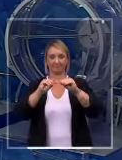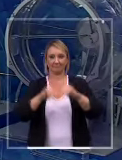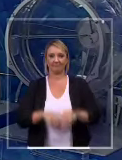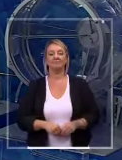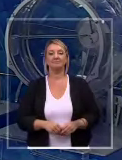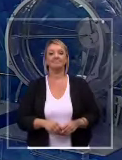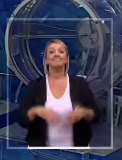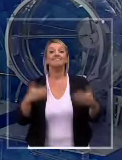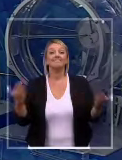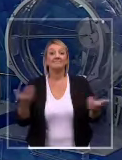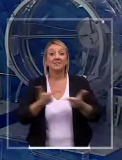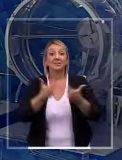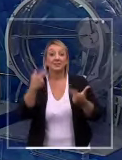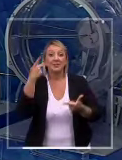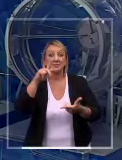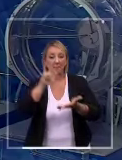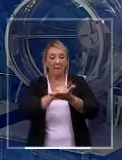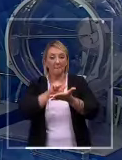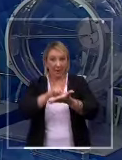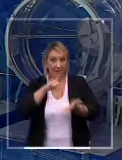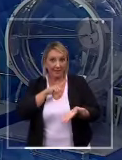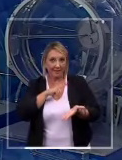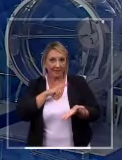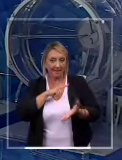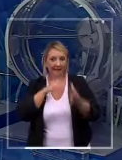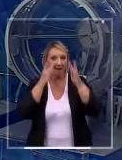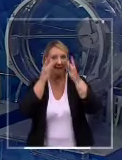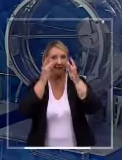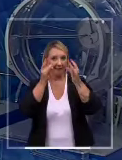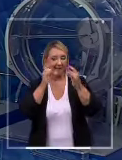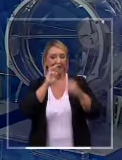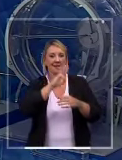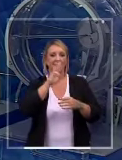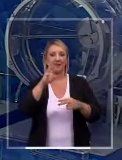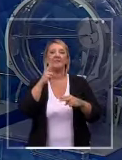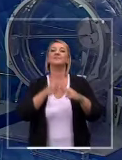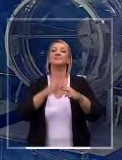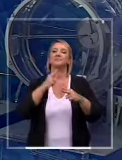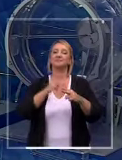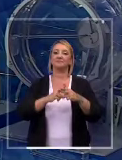aí, a sorte estava na sua aposta? Então, fique atento no site da